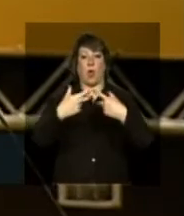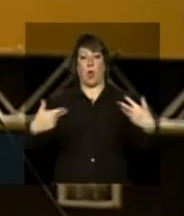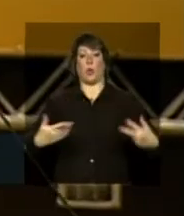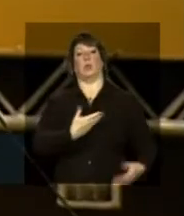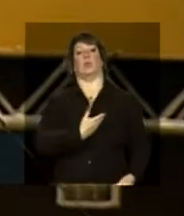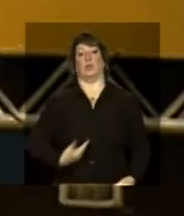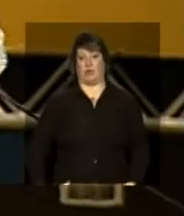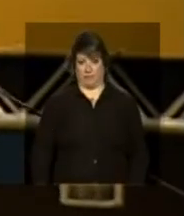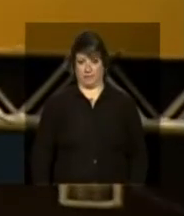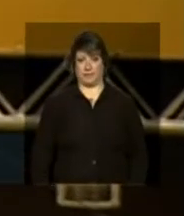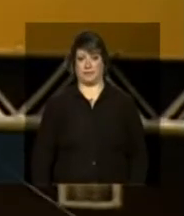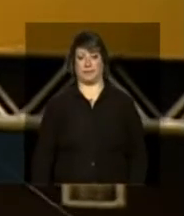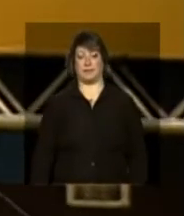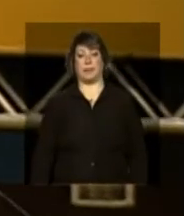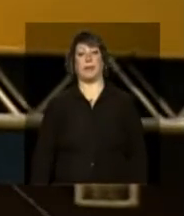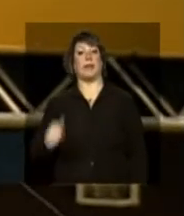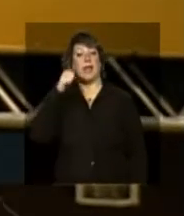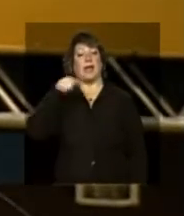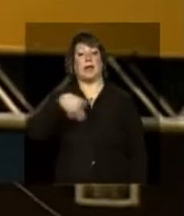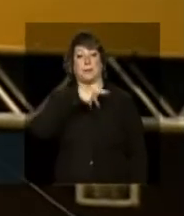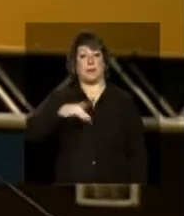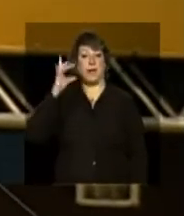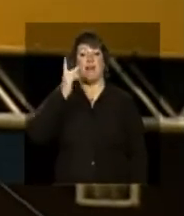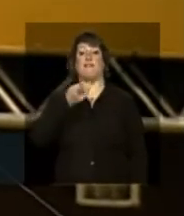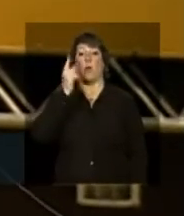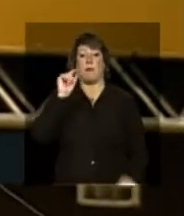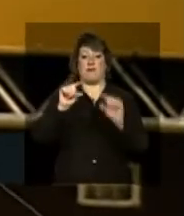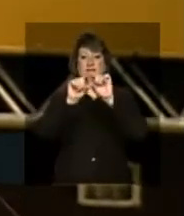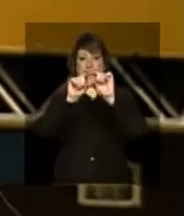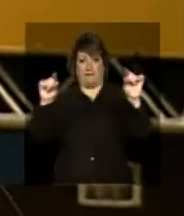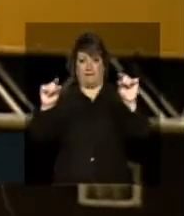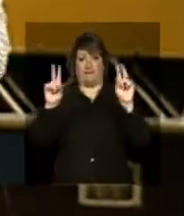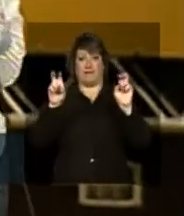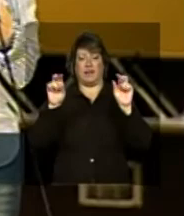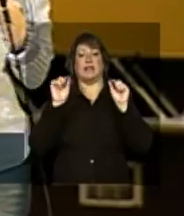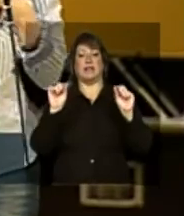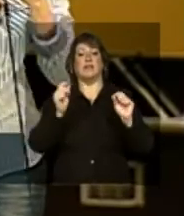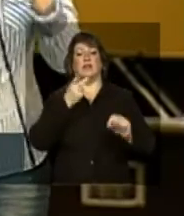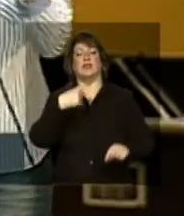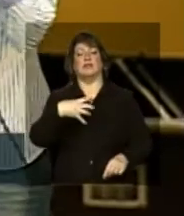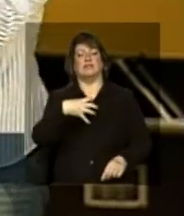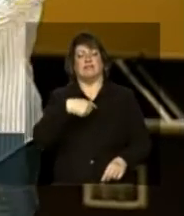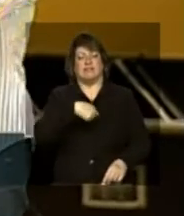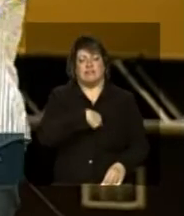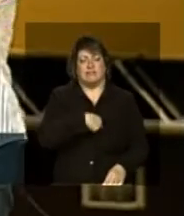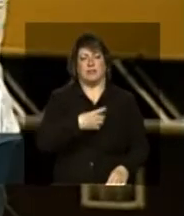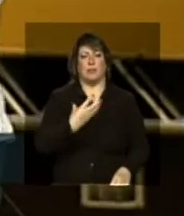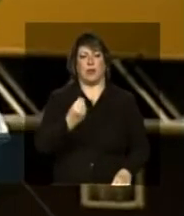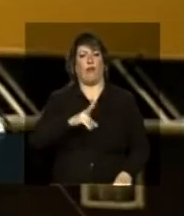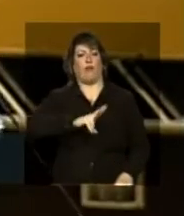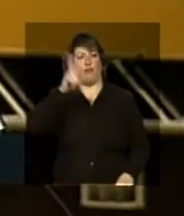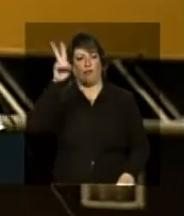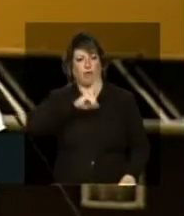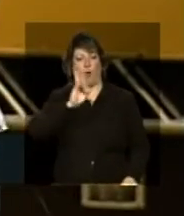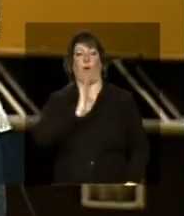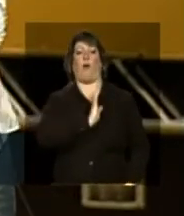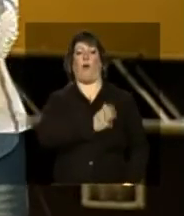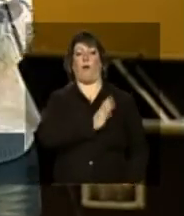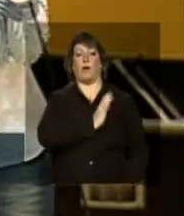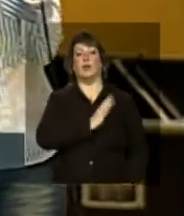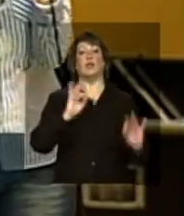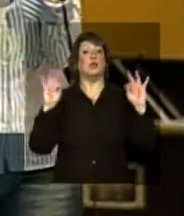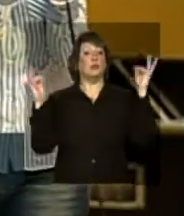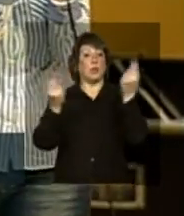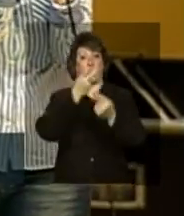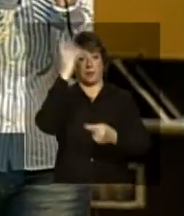governamentais. Ela disse uma frase que tocou muito fundo no coração de todos